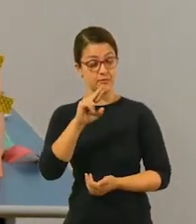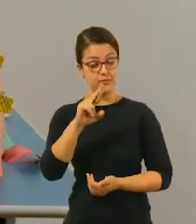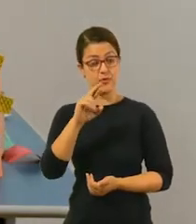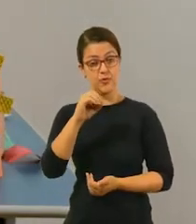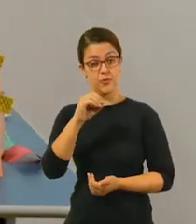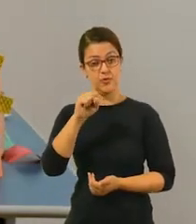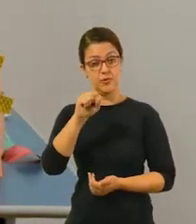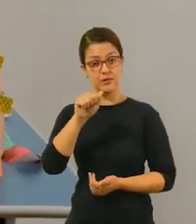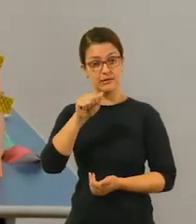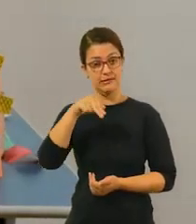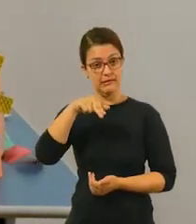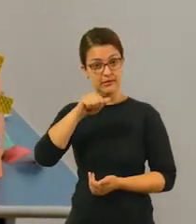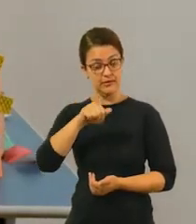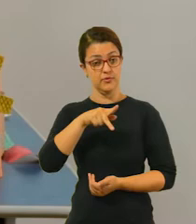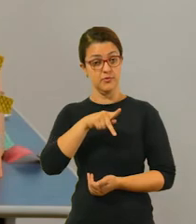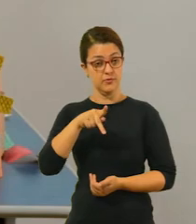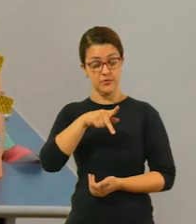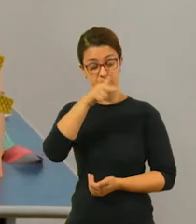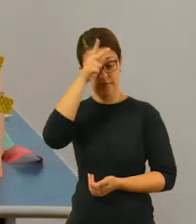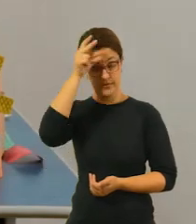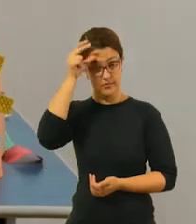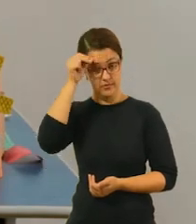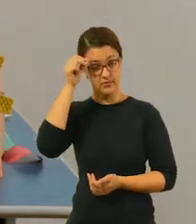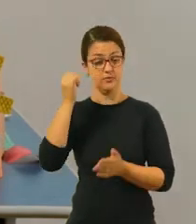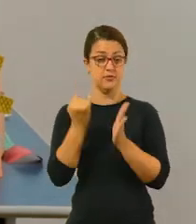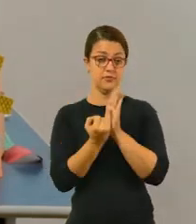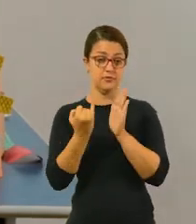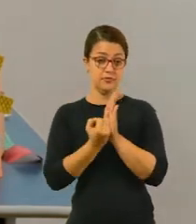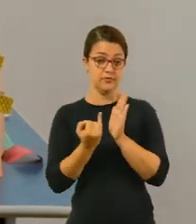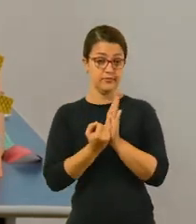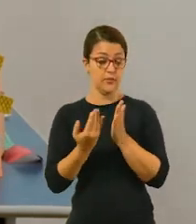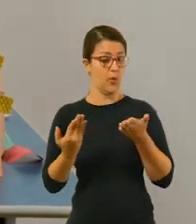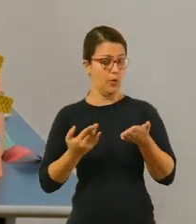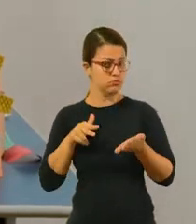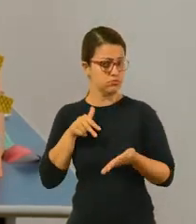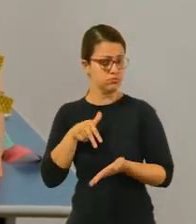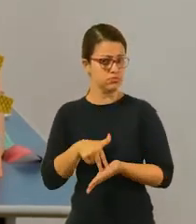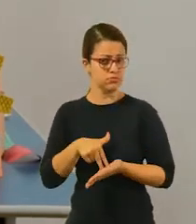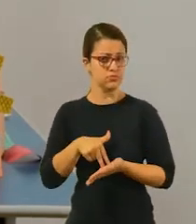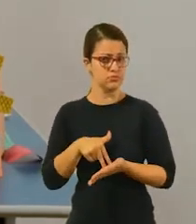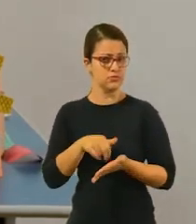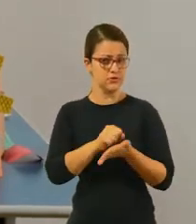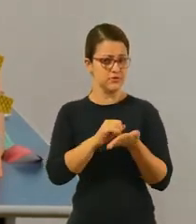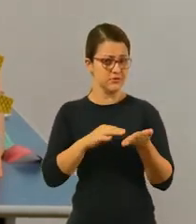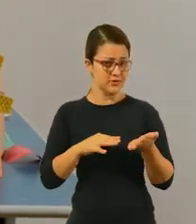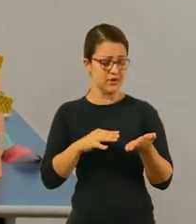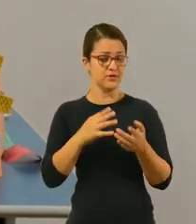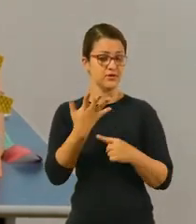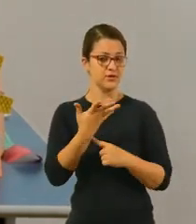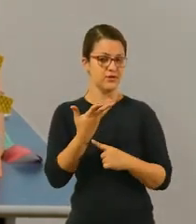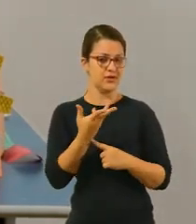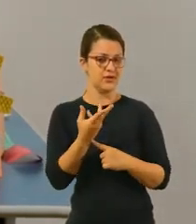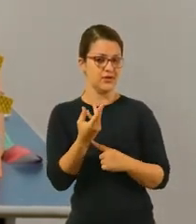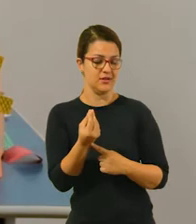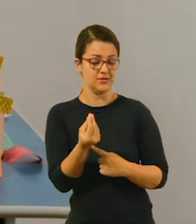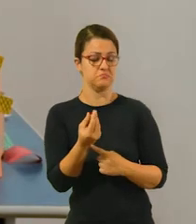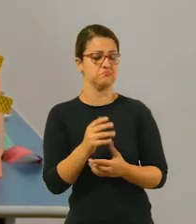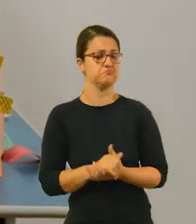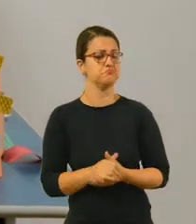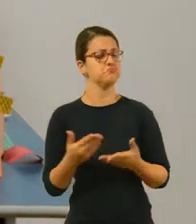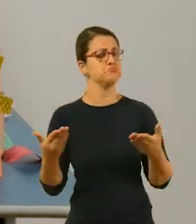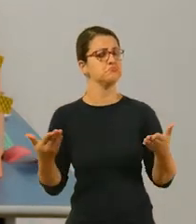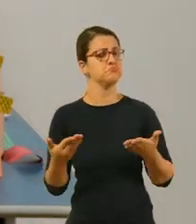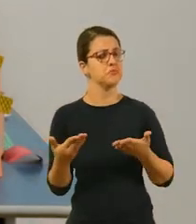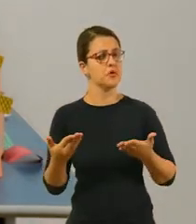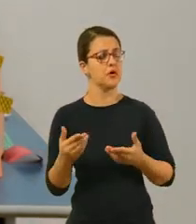sou a professora Rosana, faço parte da Rede Municipal de Ensino de Itapevi e vim hoje apresentar algumas atividades de arte. Tá?